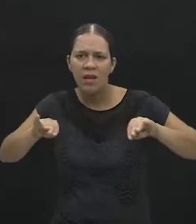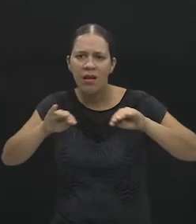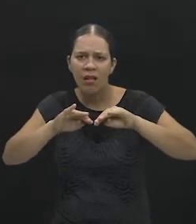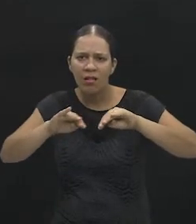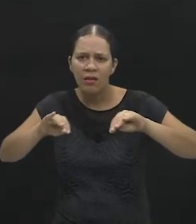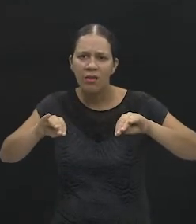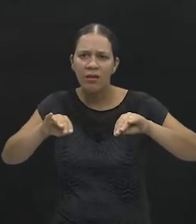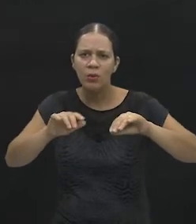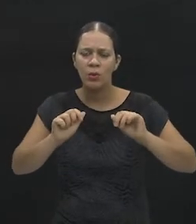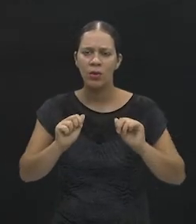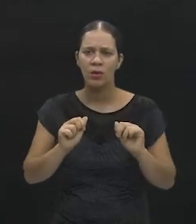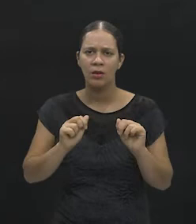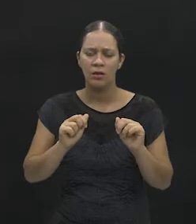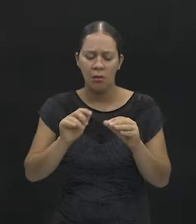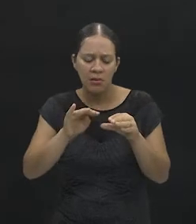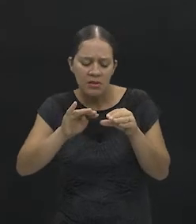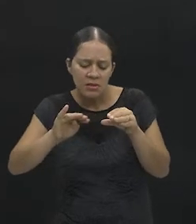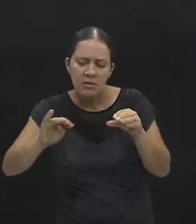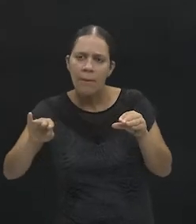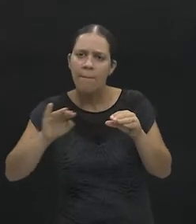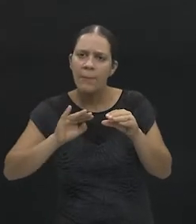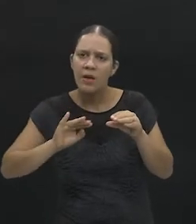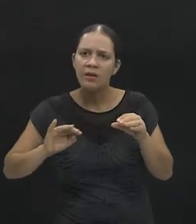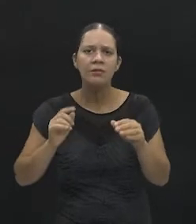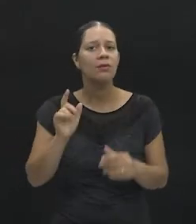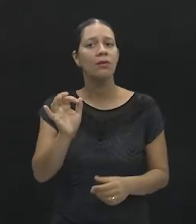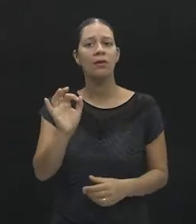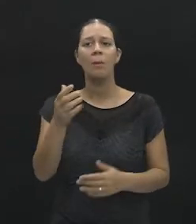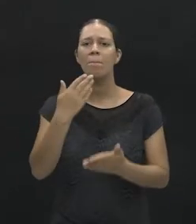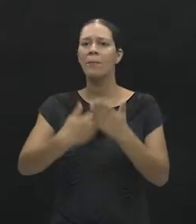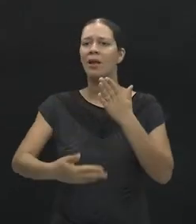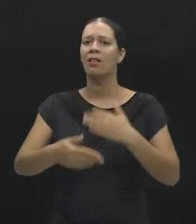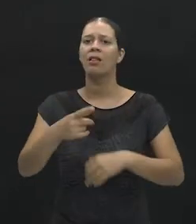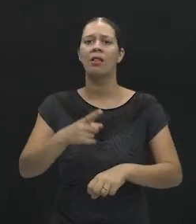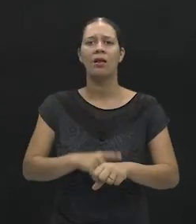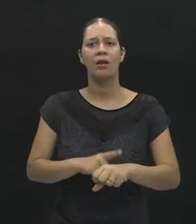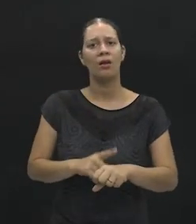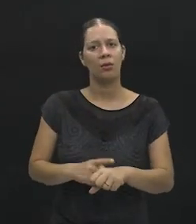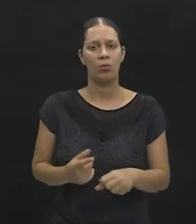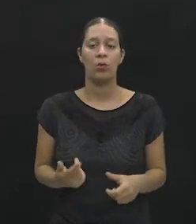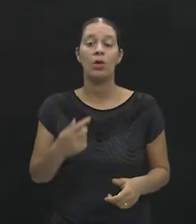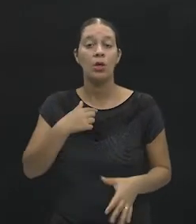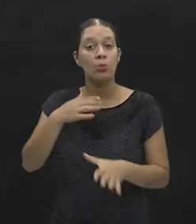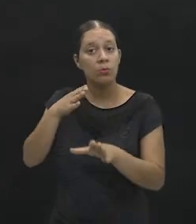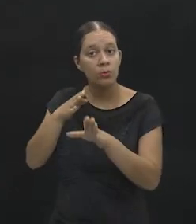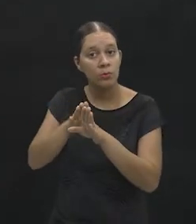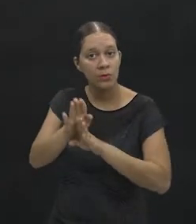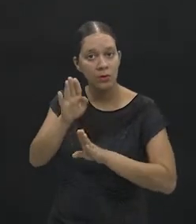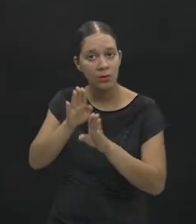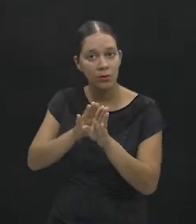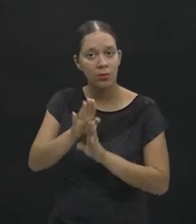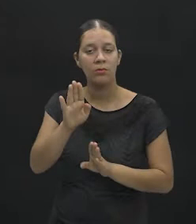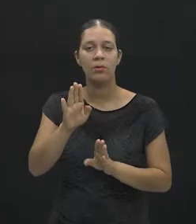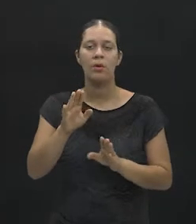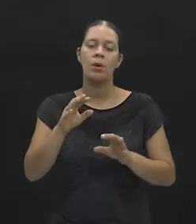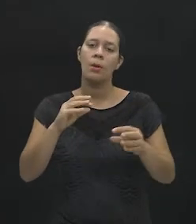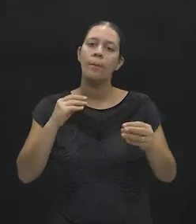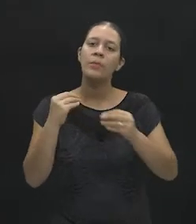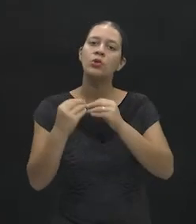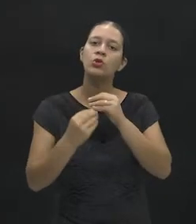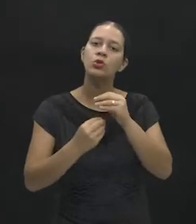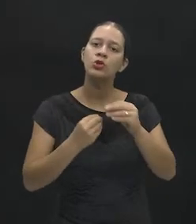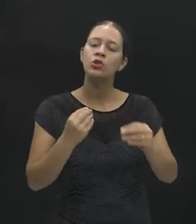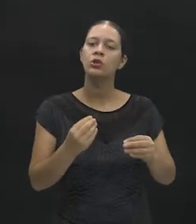fazendo catação? Não é uma coisa assim legal, porque eu vou perder tempo. Que é o conselho que eu te dou. Sobre